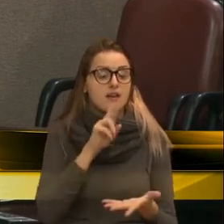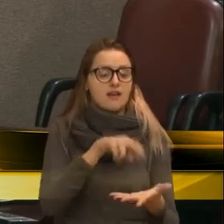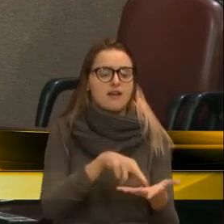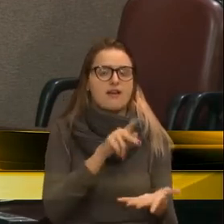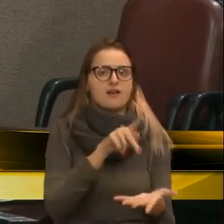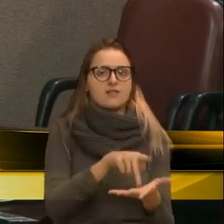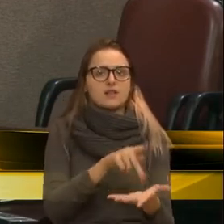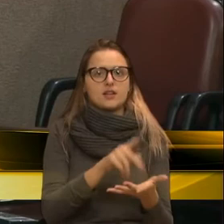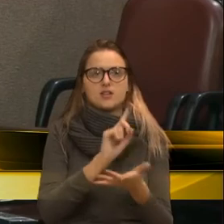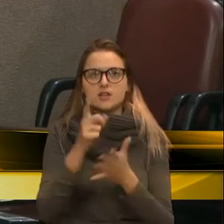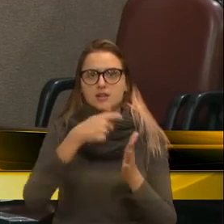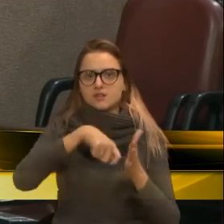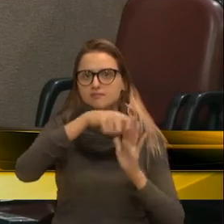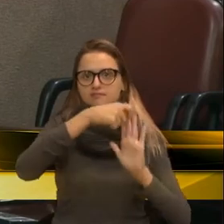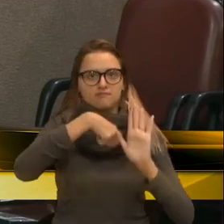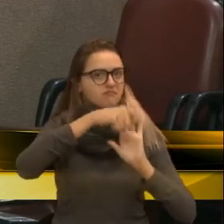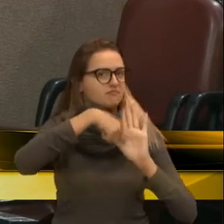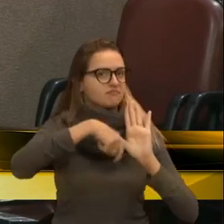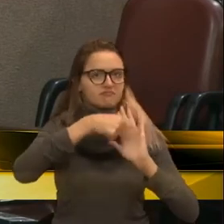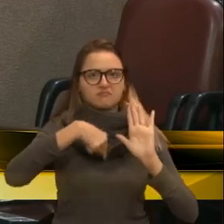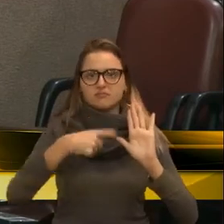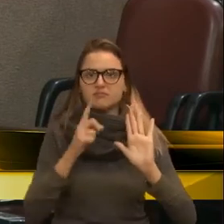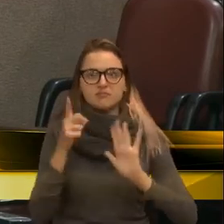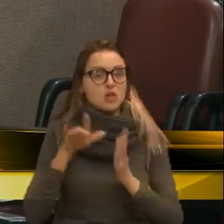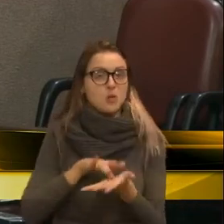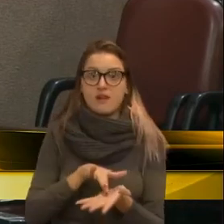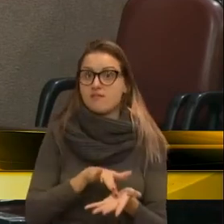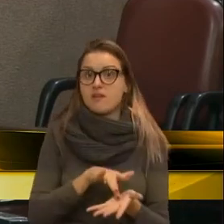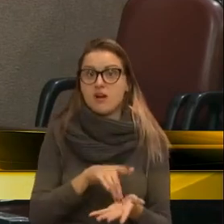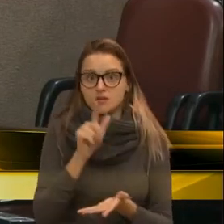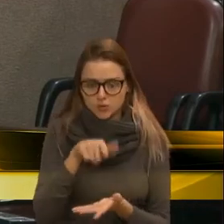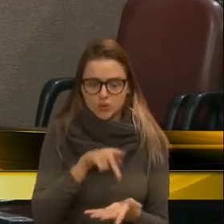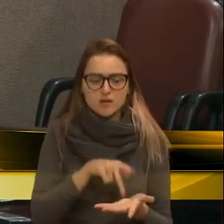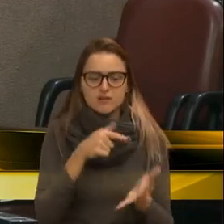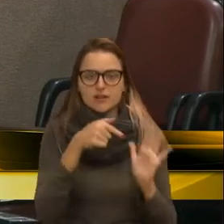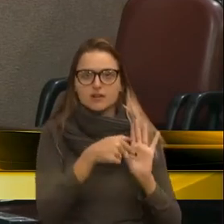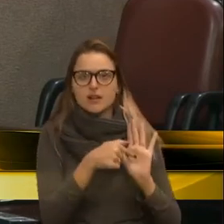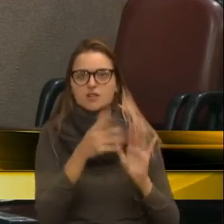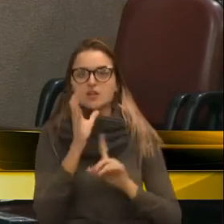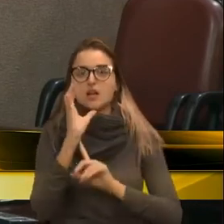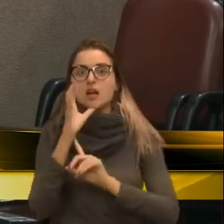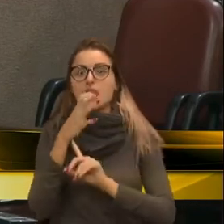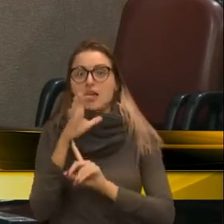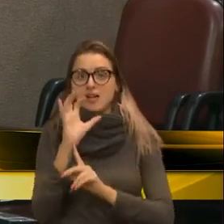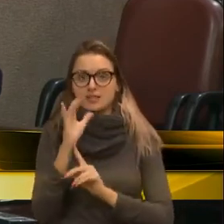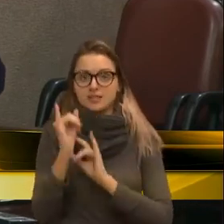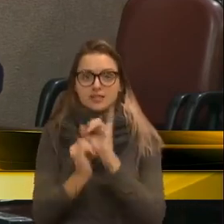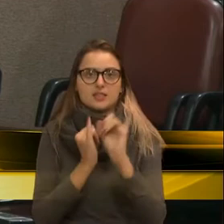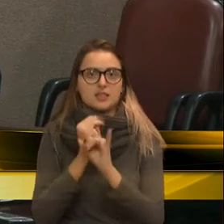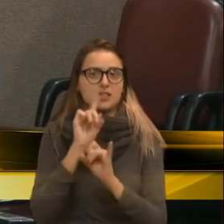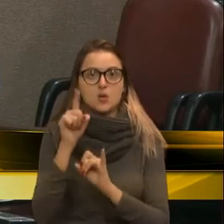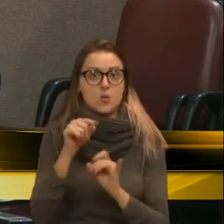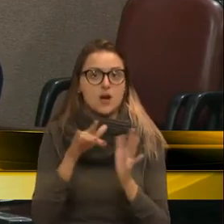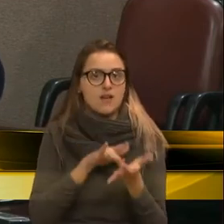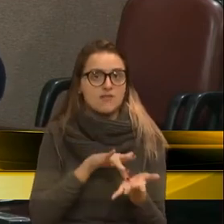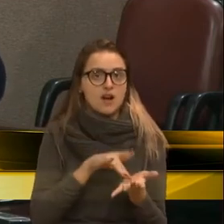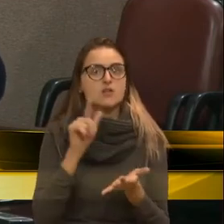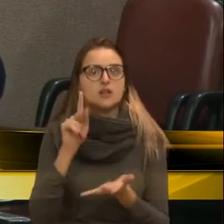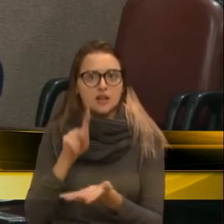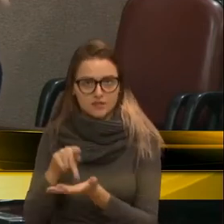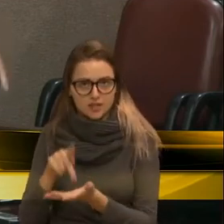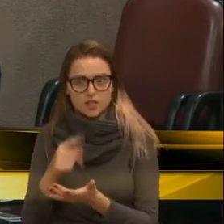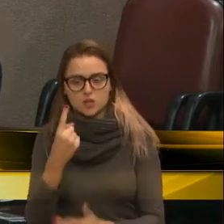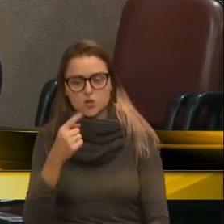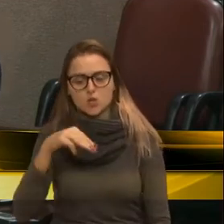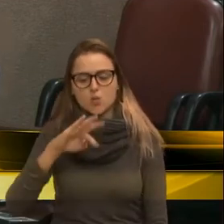Este veto não é fake, é real. A antena da Spamar não é fake, é real. 1,50 milhão por